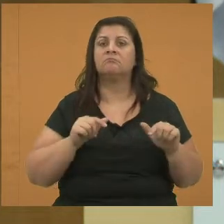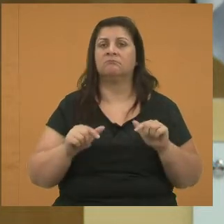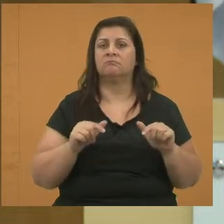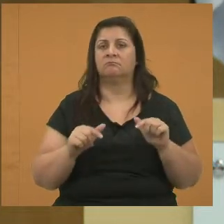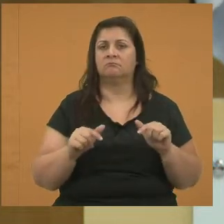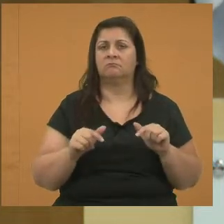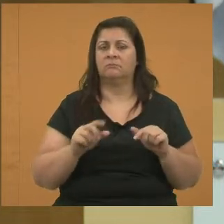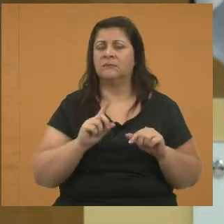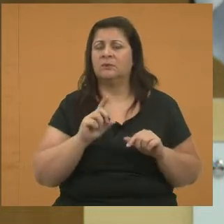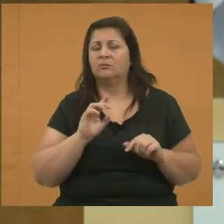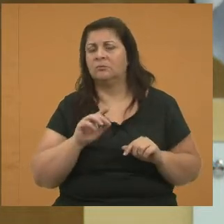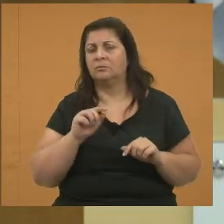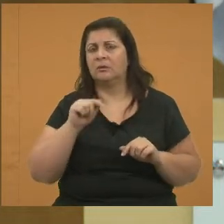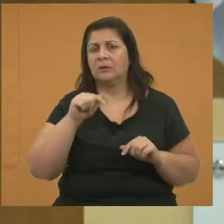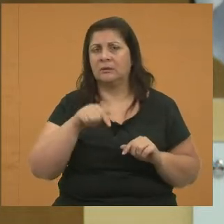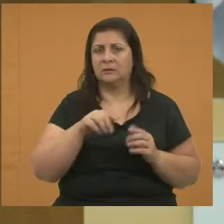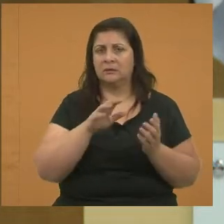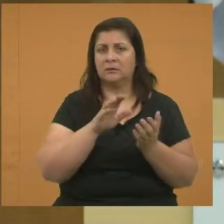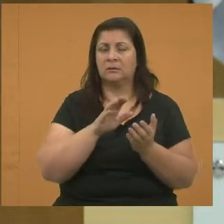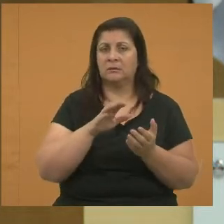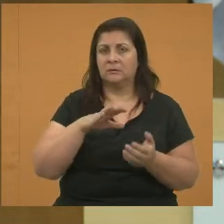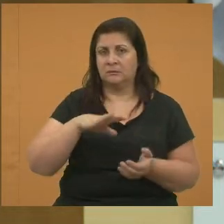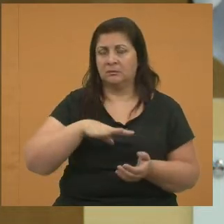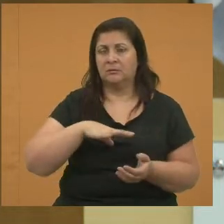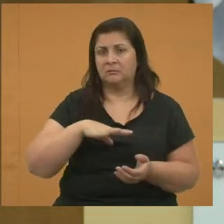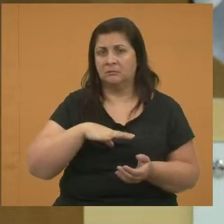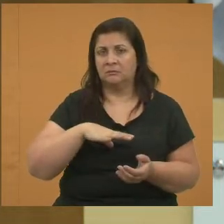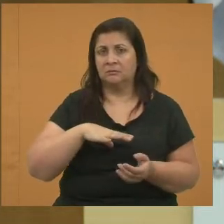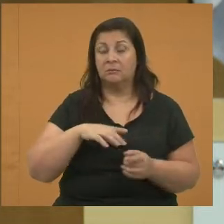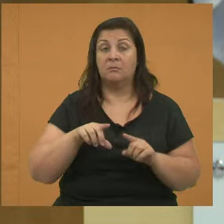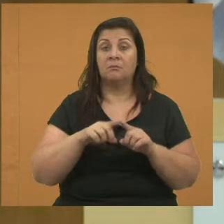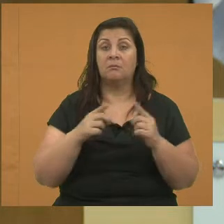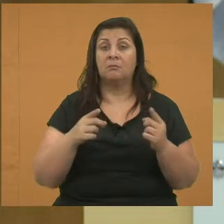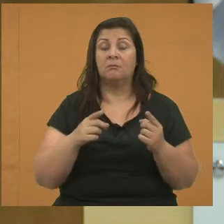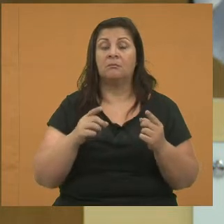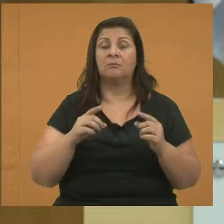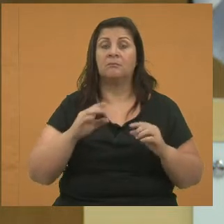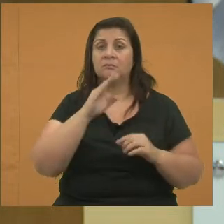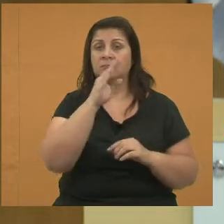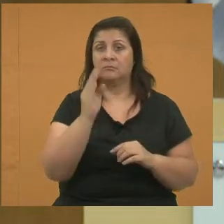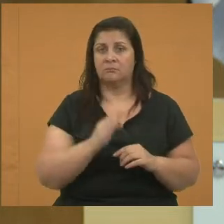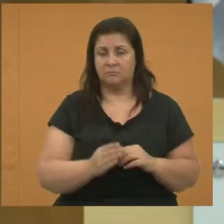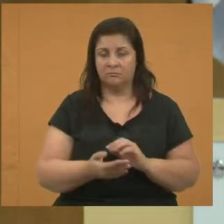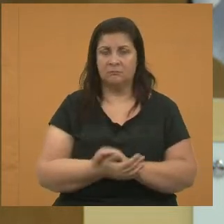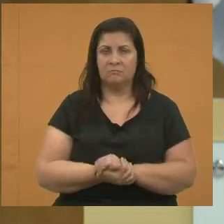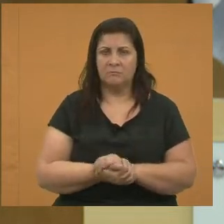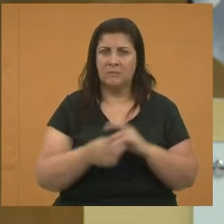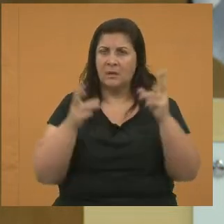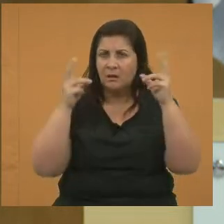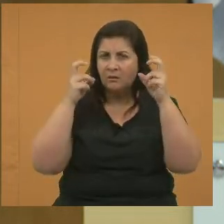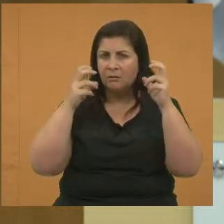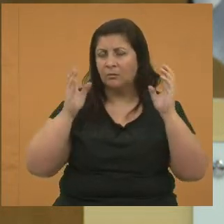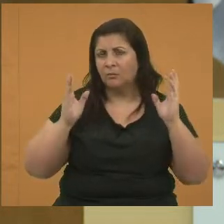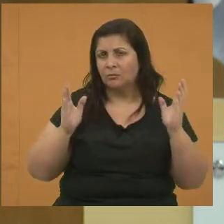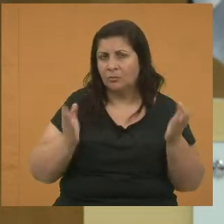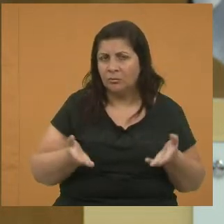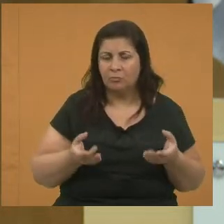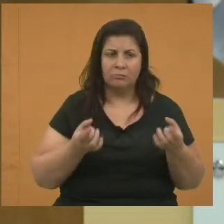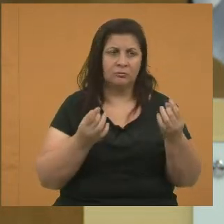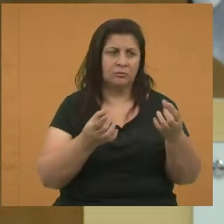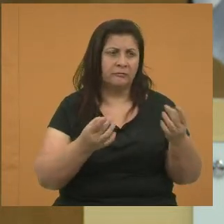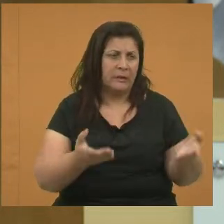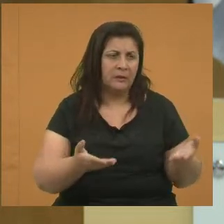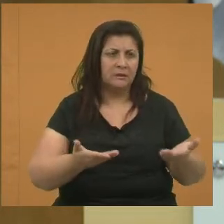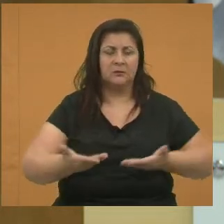só no município, mas como também na nação. Perceba que hoje o comércio e serviços,